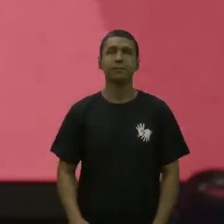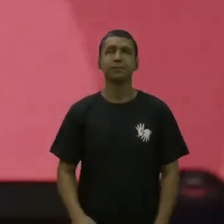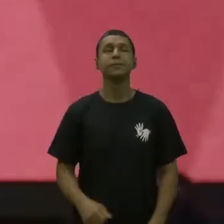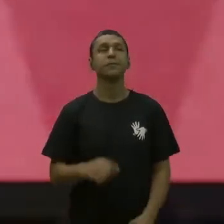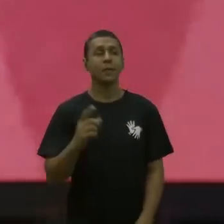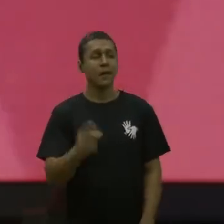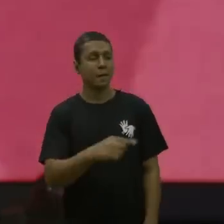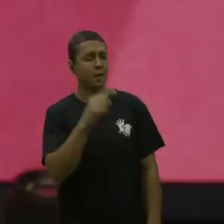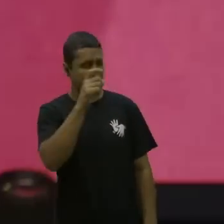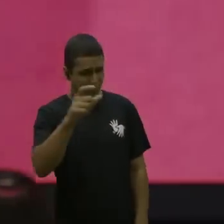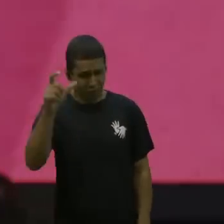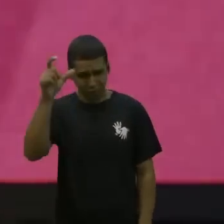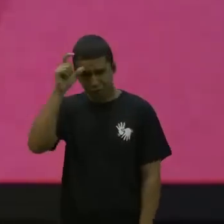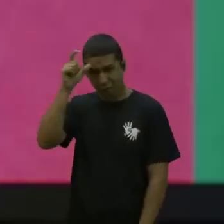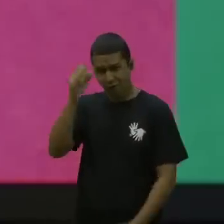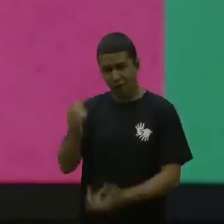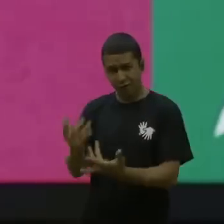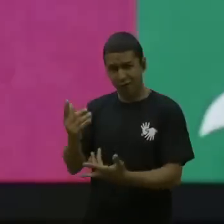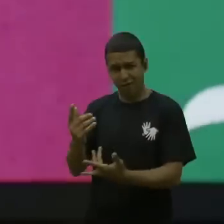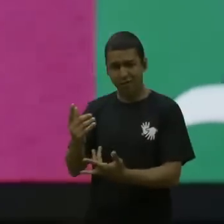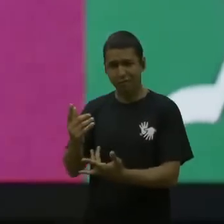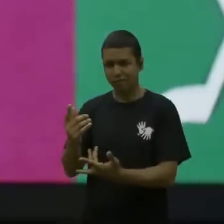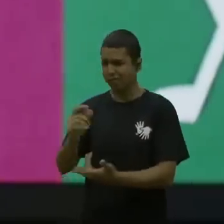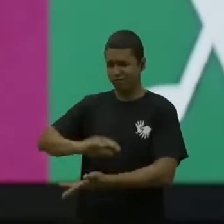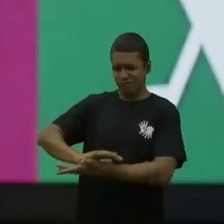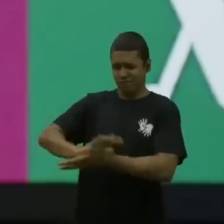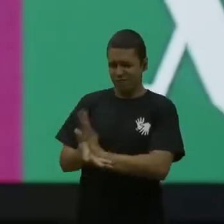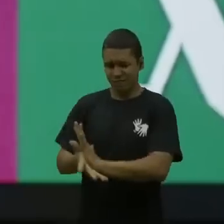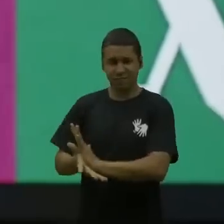Para dizer para o inferno: aqui não.